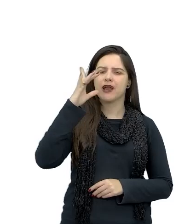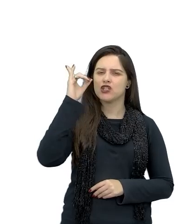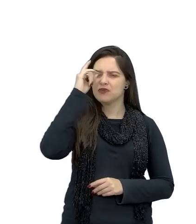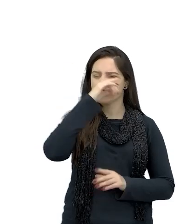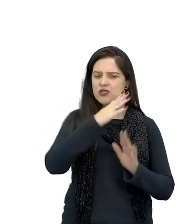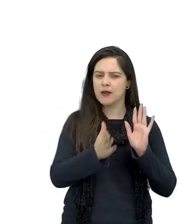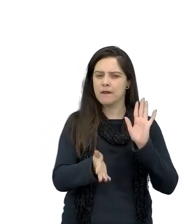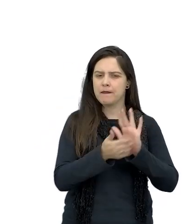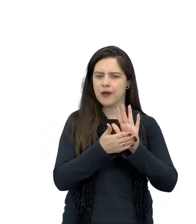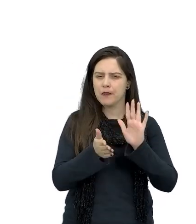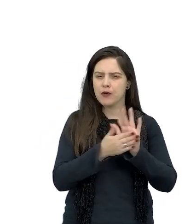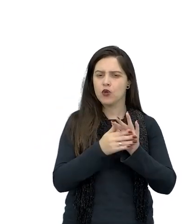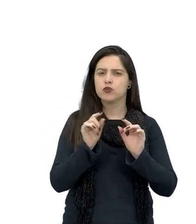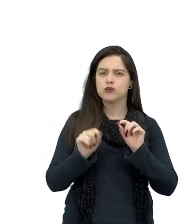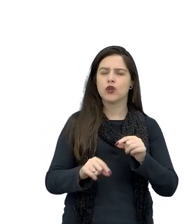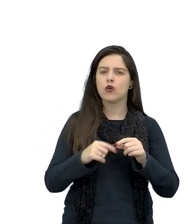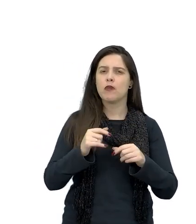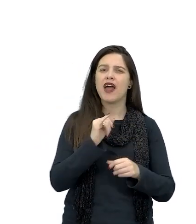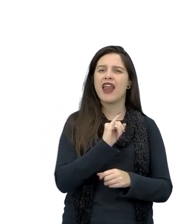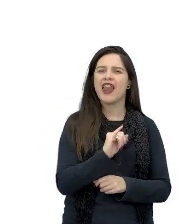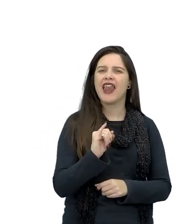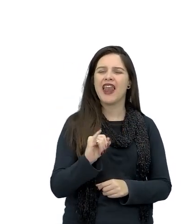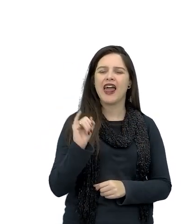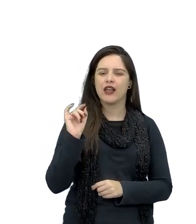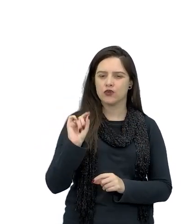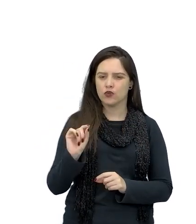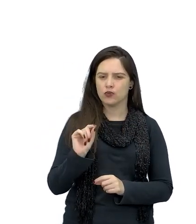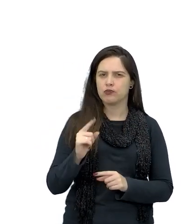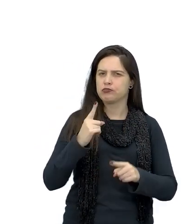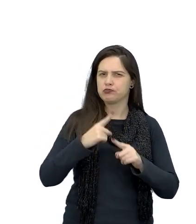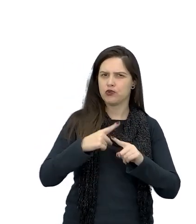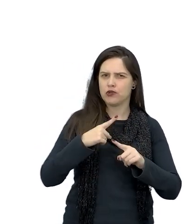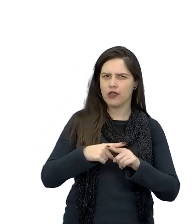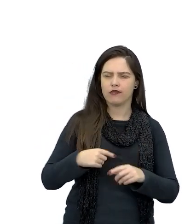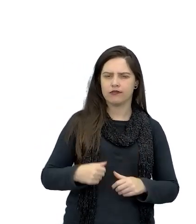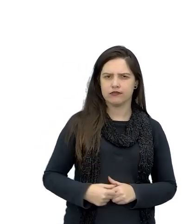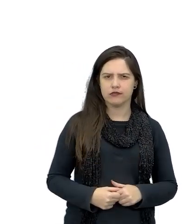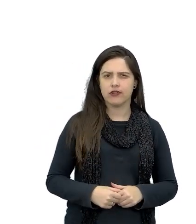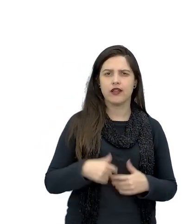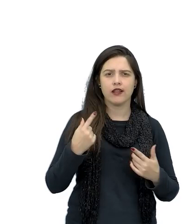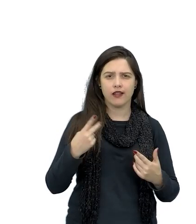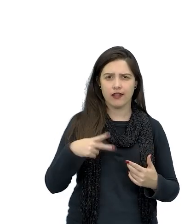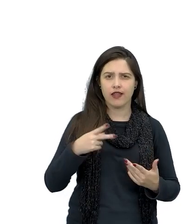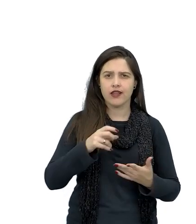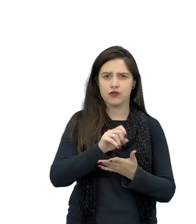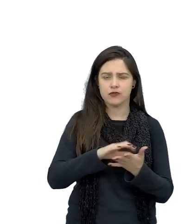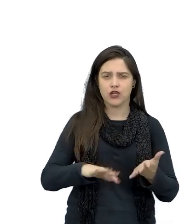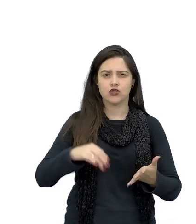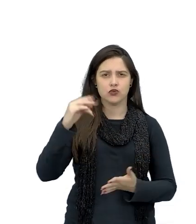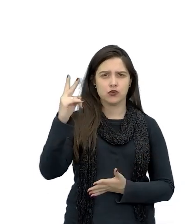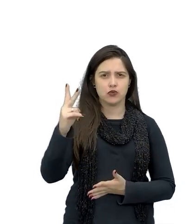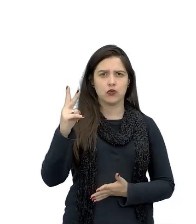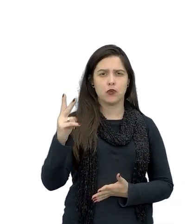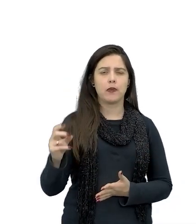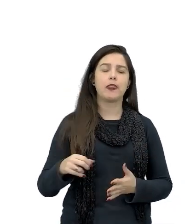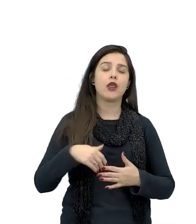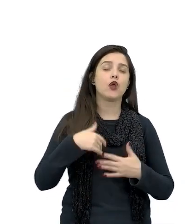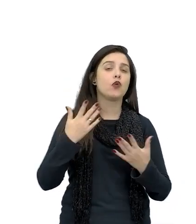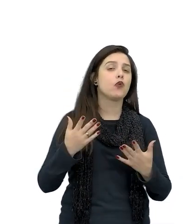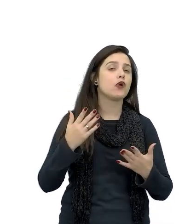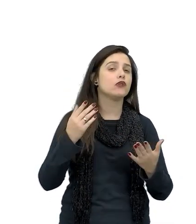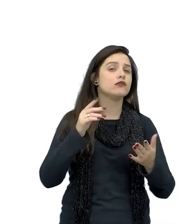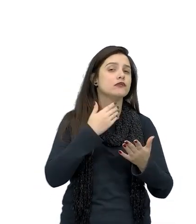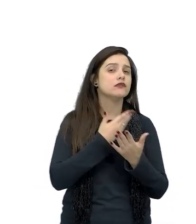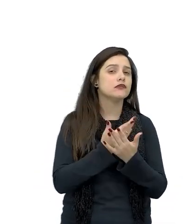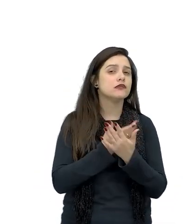proposta de pontuar uma lenda? Por quê? Olhem, nessa atividade 2, quando o estudante